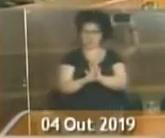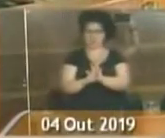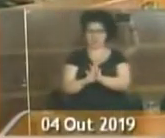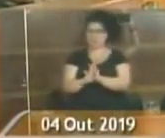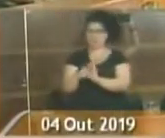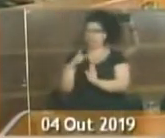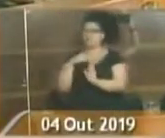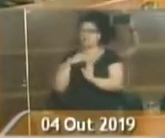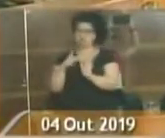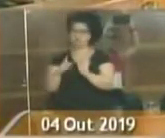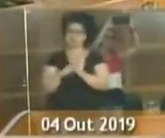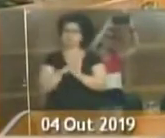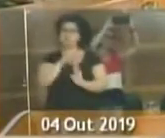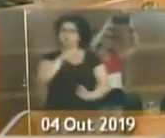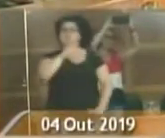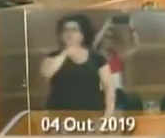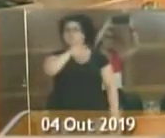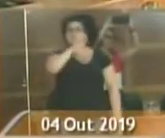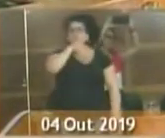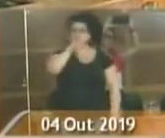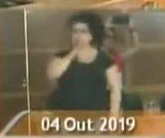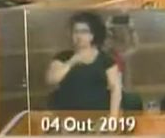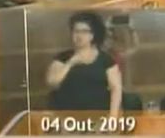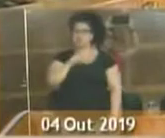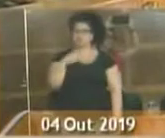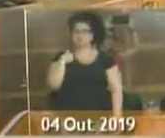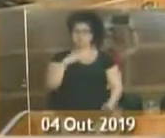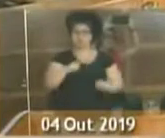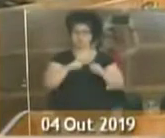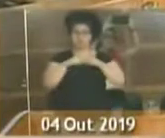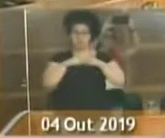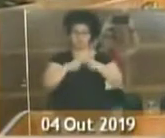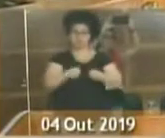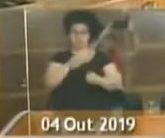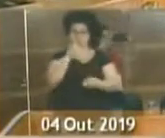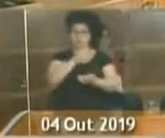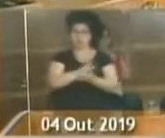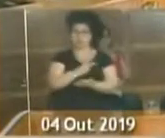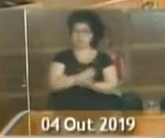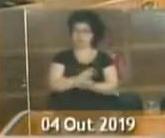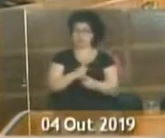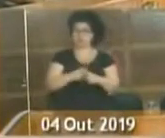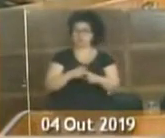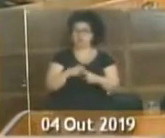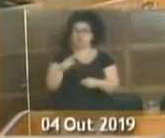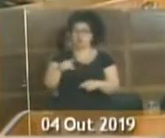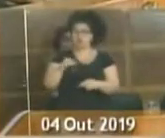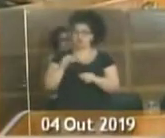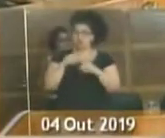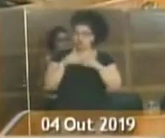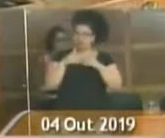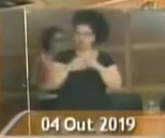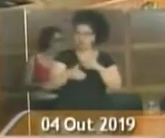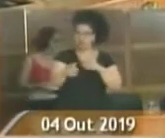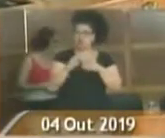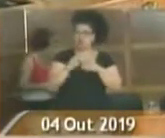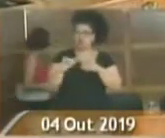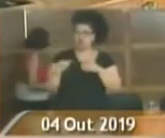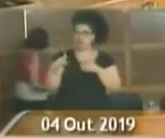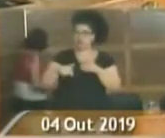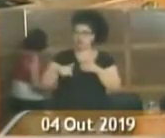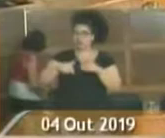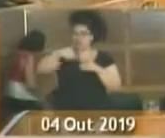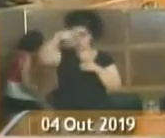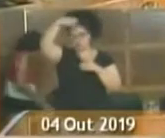envolvendo os animais. Tanto que a minha luta é tamanha, que daqui a pouco vai estar chegando no